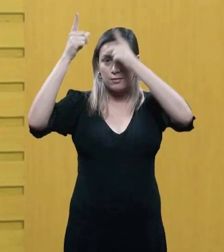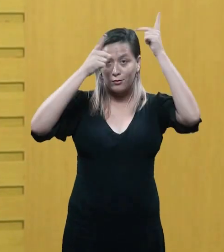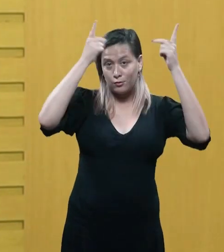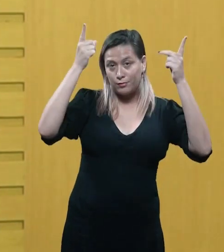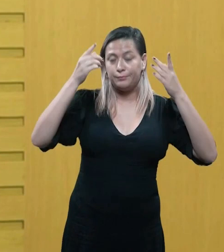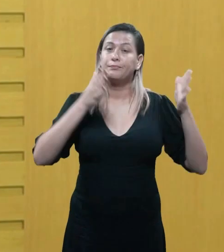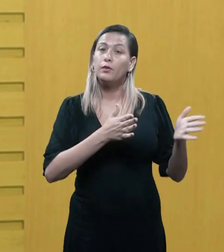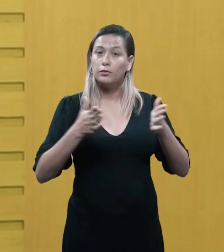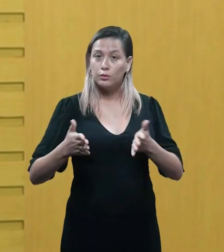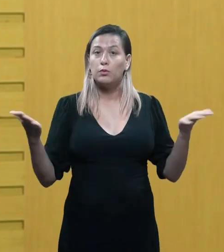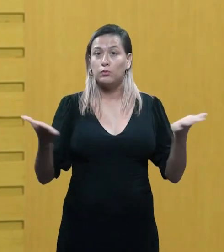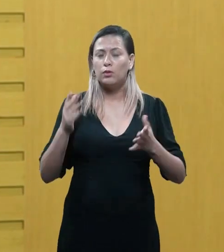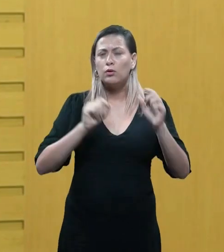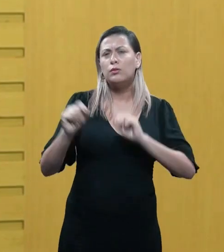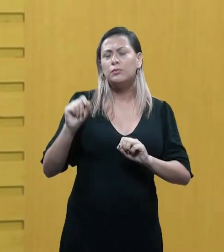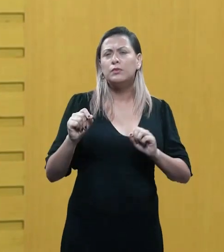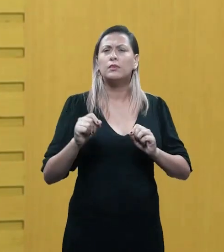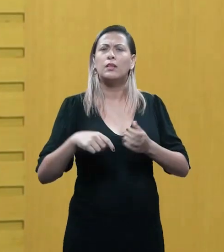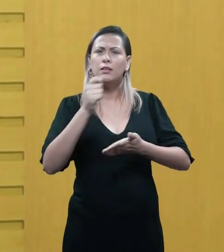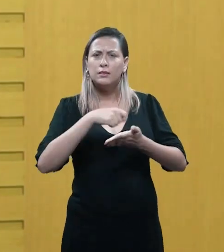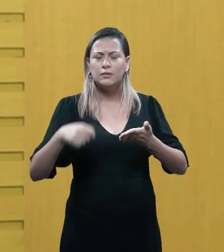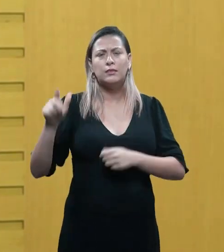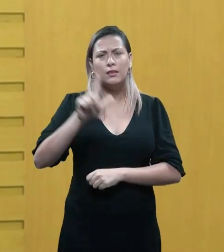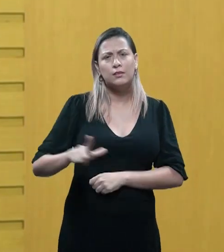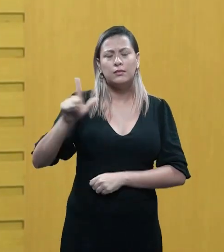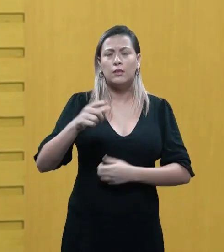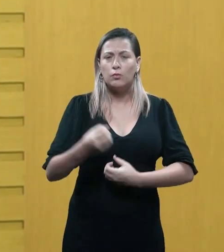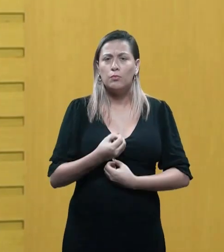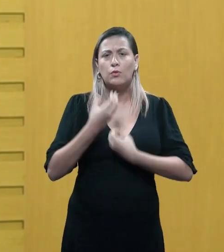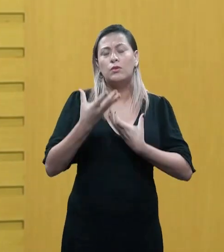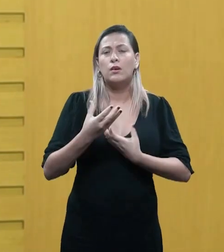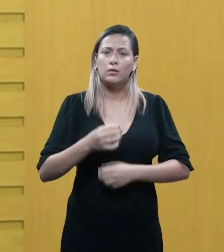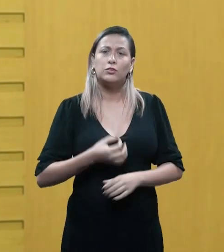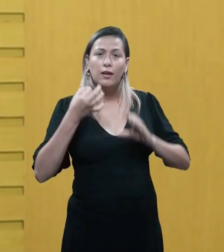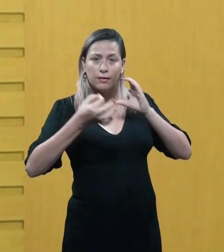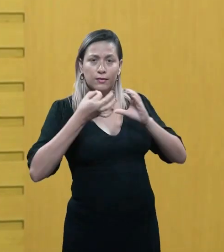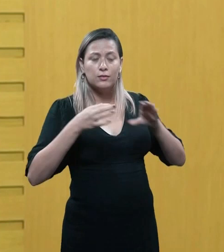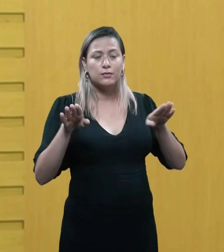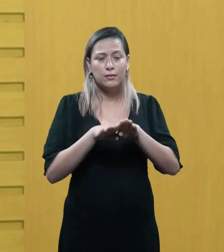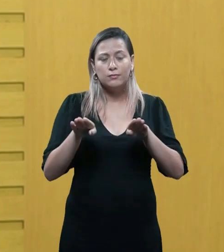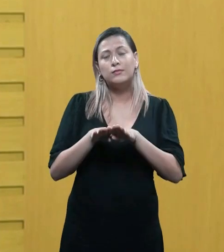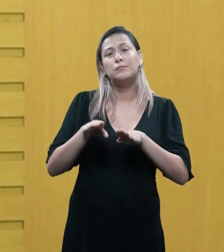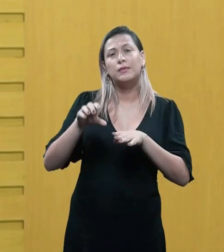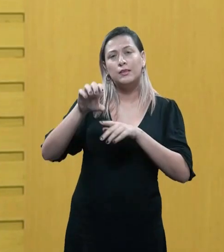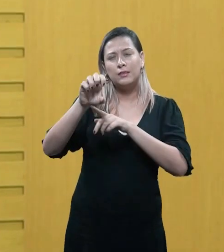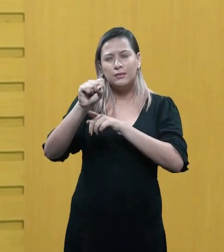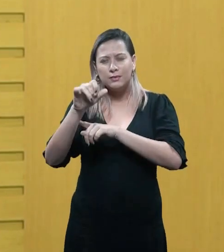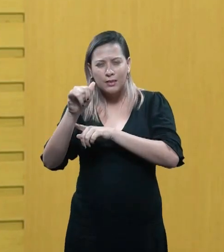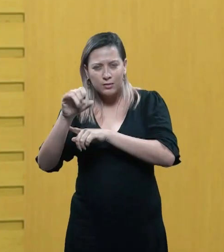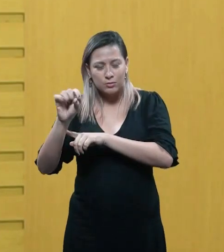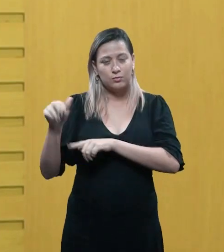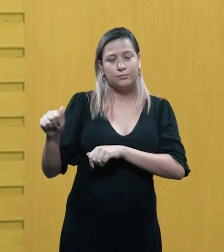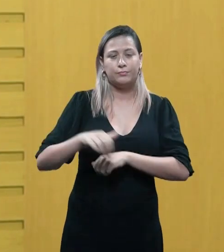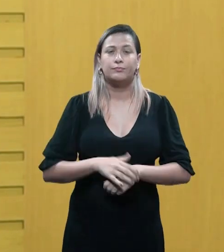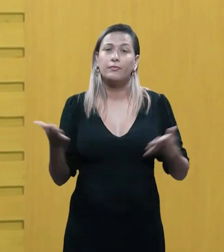Nesse módulo, vamos falar sobre escritas literária, poética, crítica e ensaística.